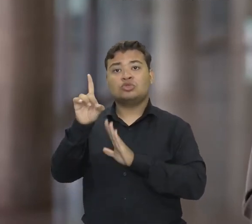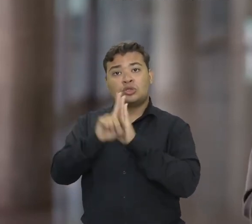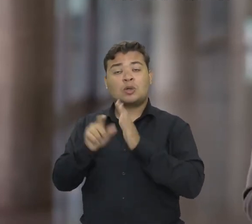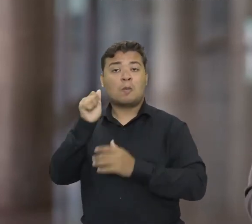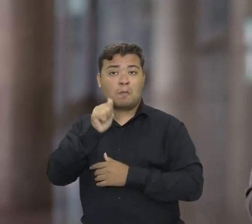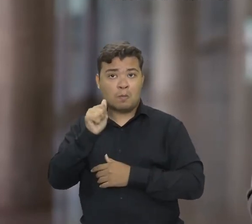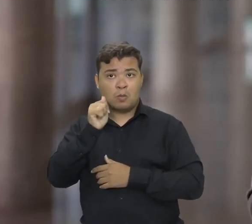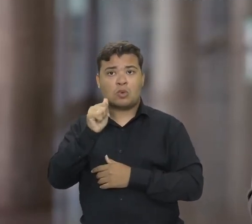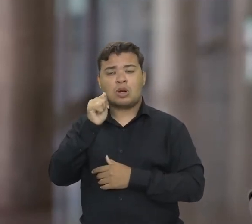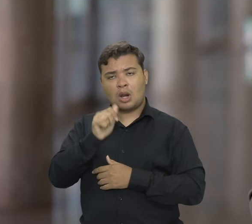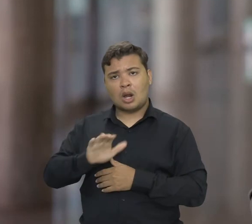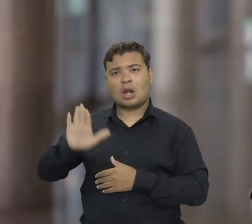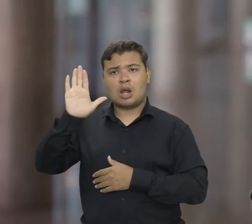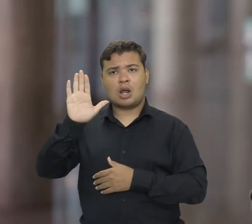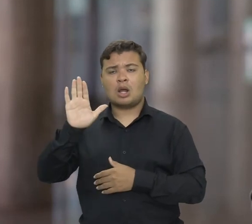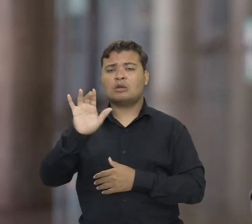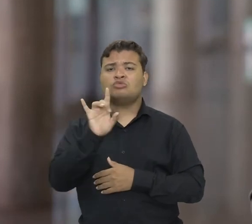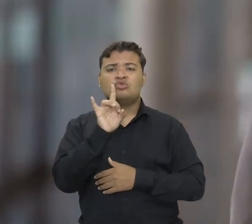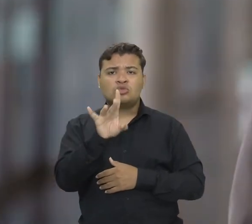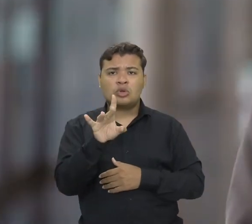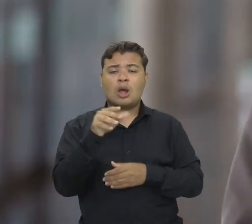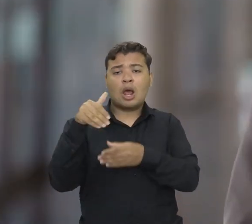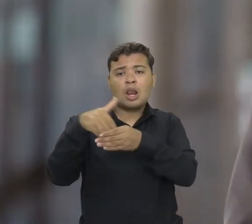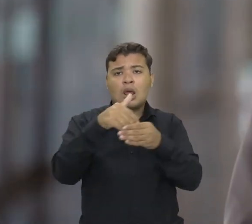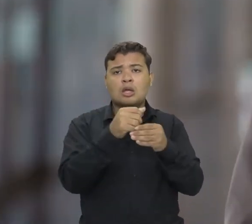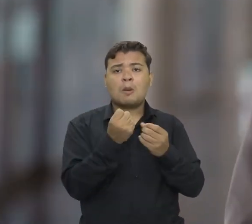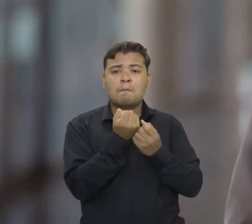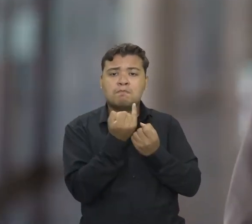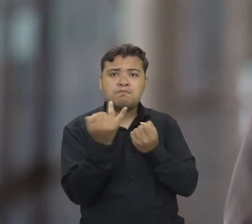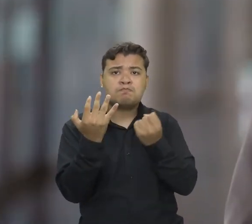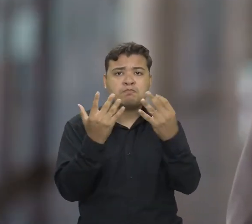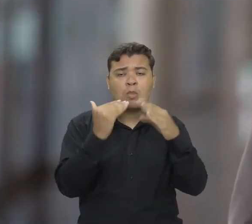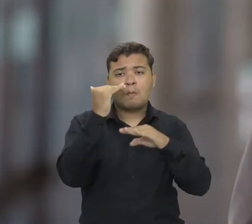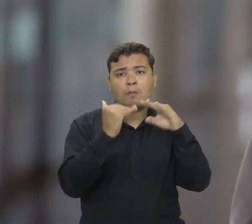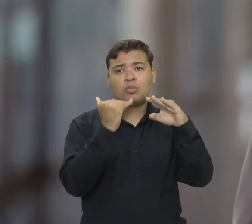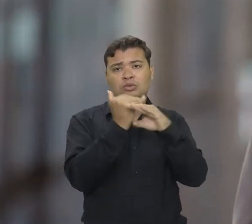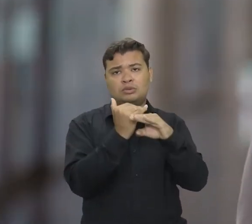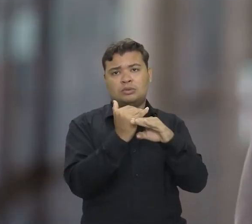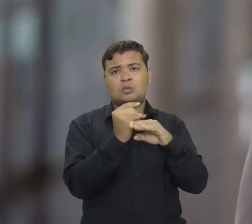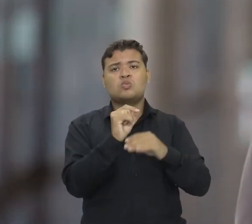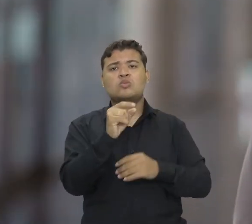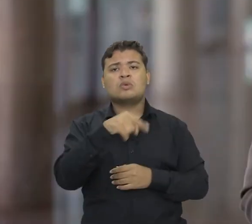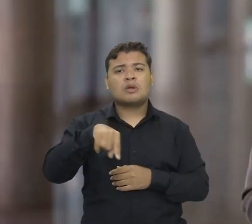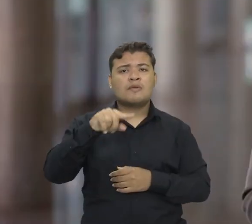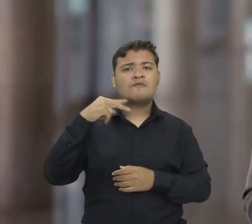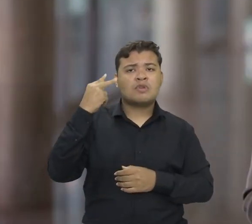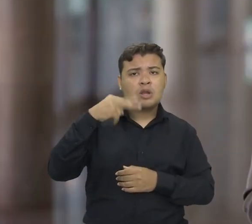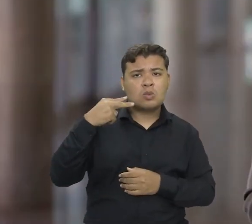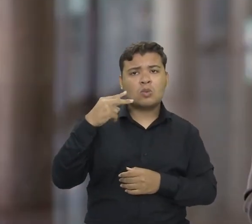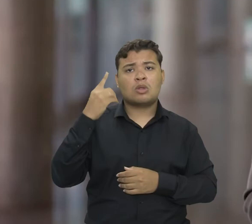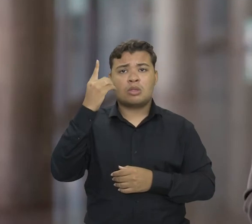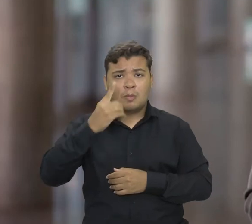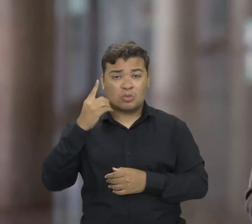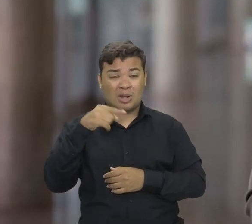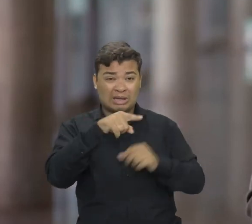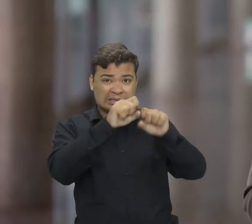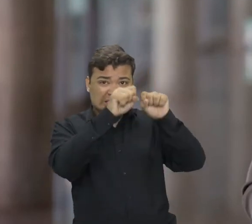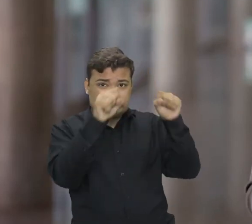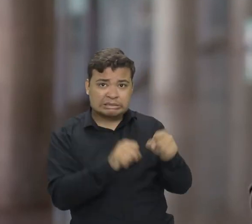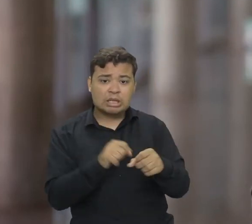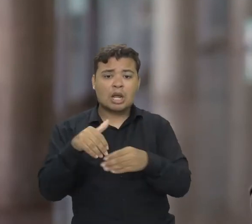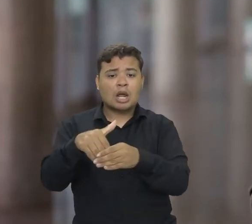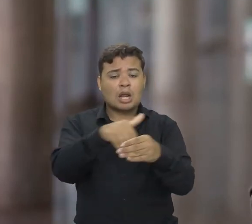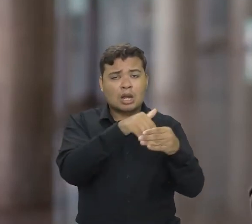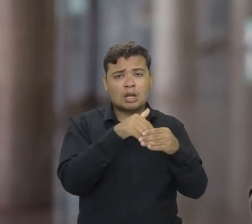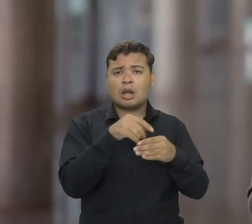mulheres só incidem sobre as eleições proporcionais, que são voltadas para cargos de vereador e deputado. Esse sistema de eleição é